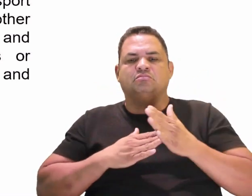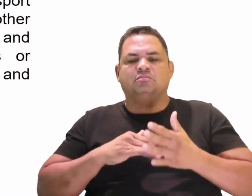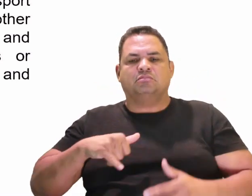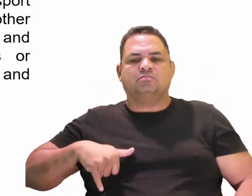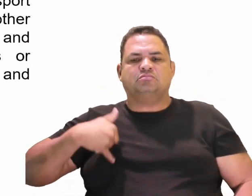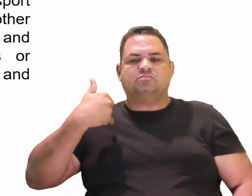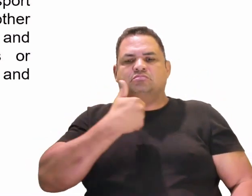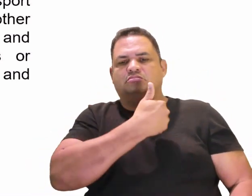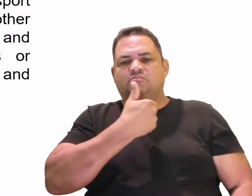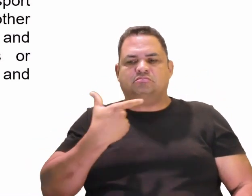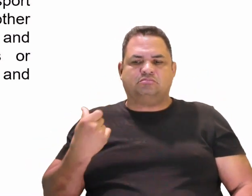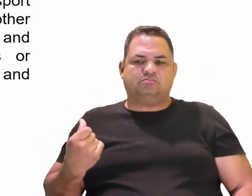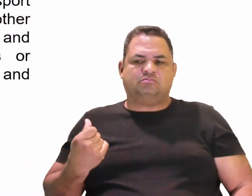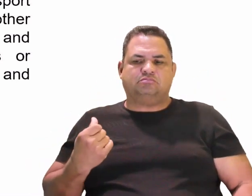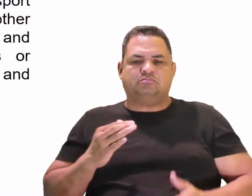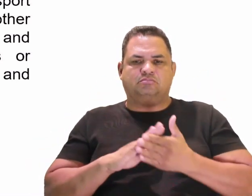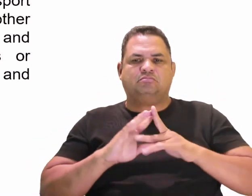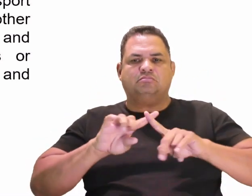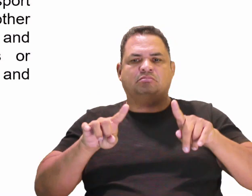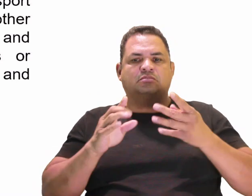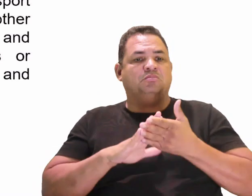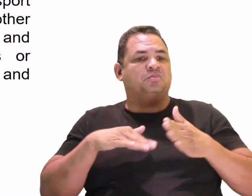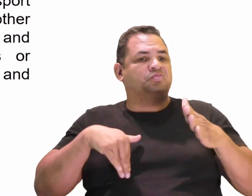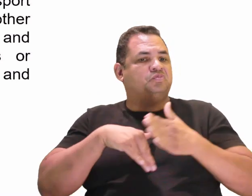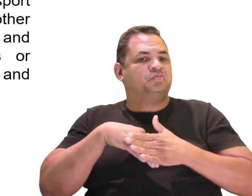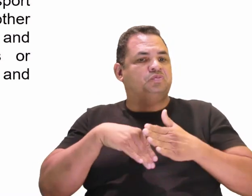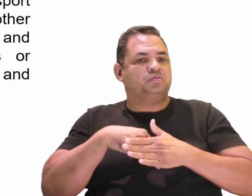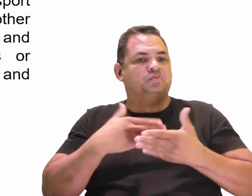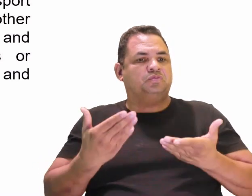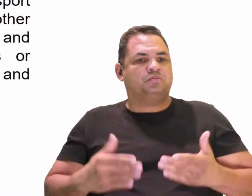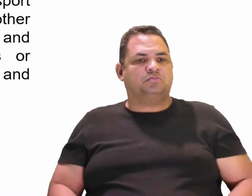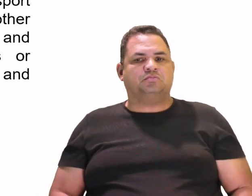anos. Mas hoje em dia não é apenas futebol,